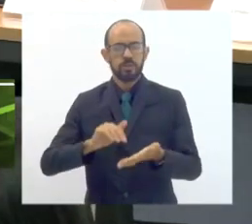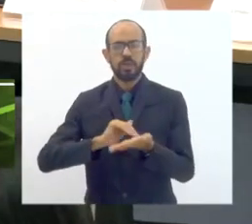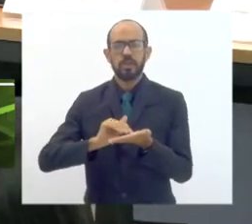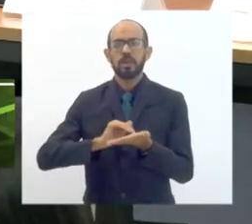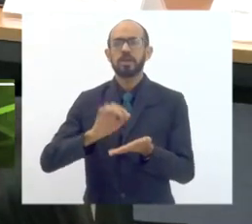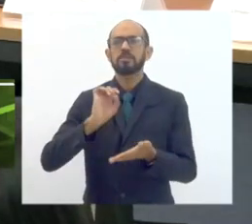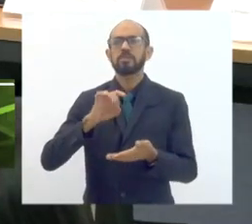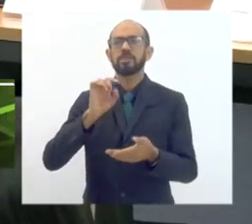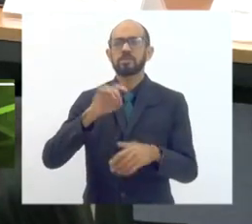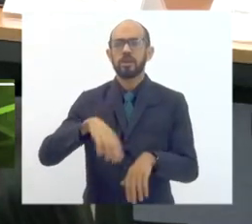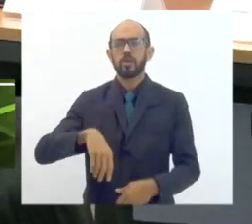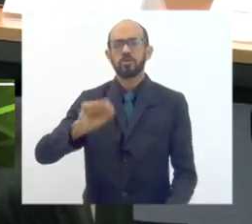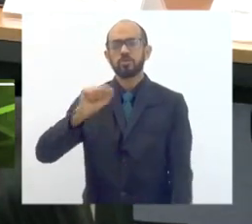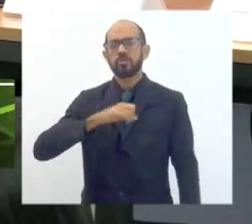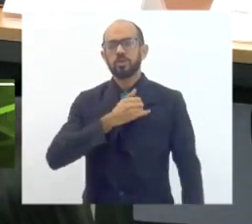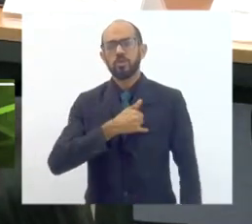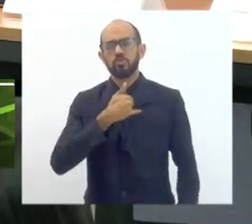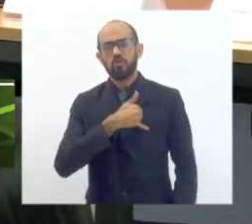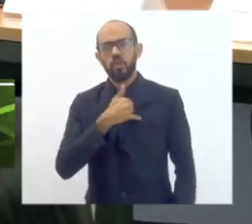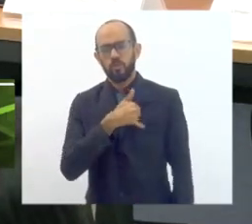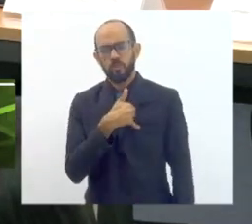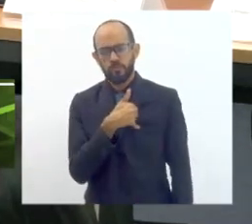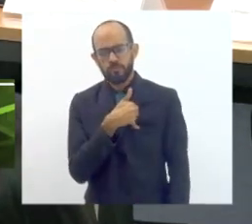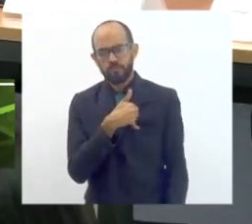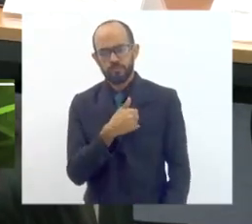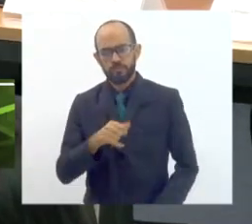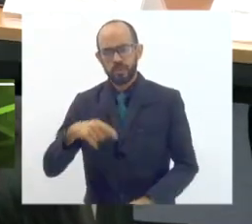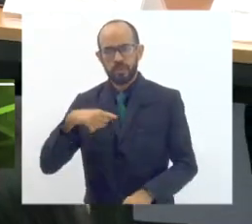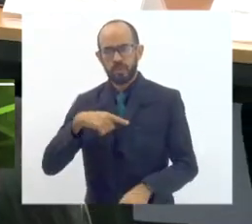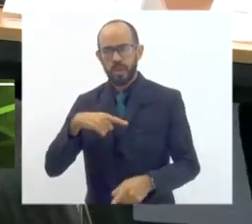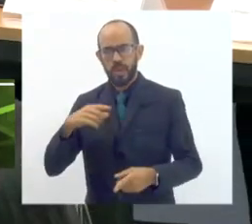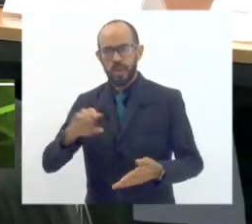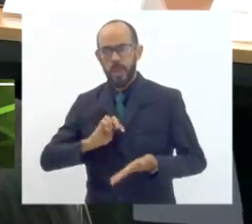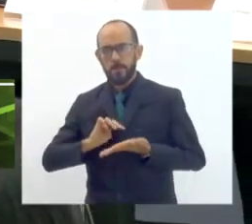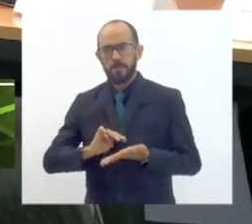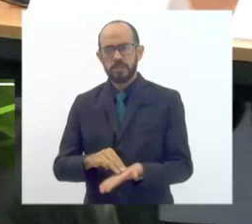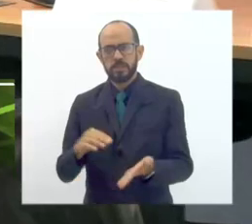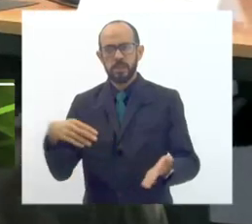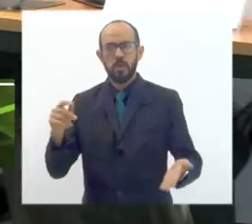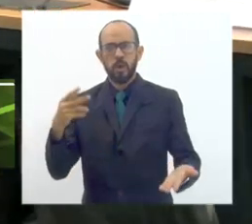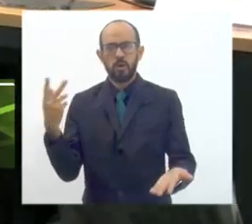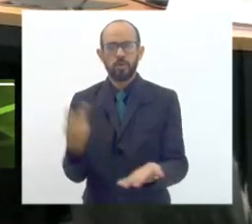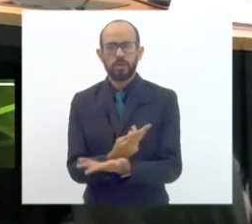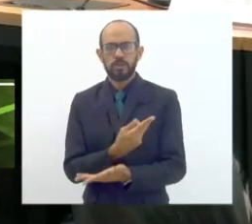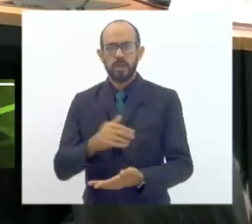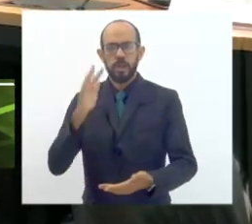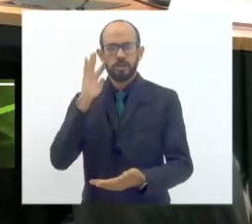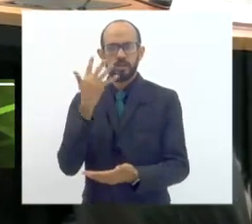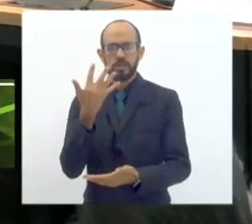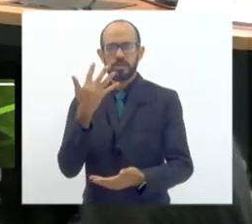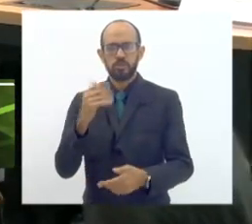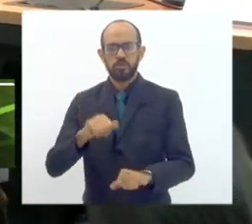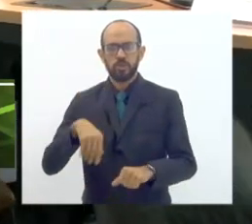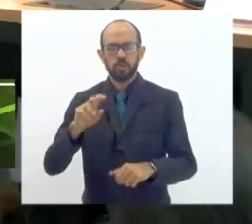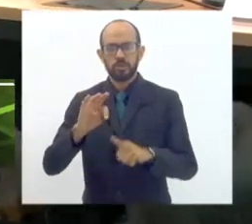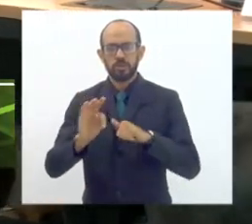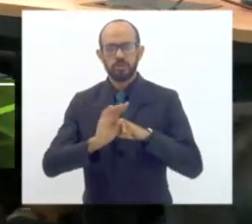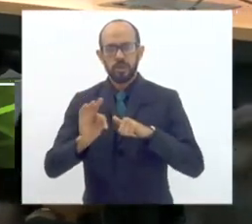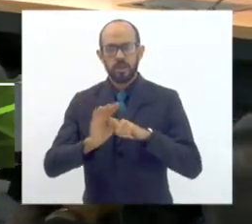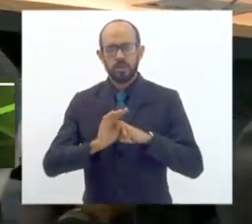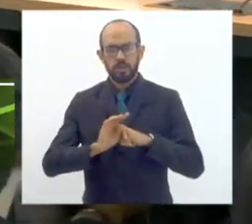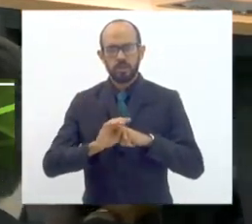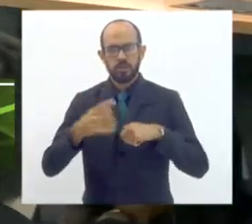com seu corpo técnico, que tem qual missão? A missão de fazer acontecer as decisões técnicas e políticas que